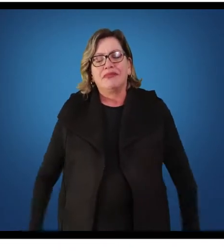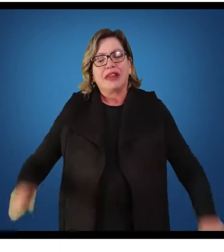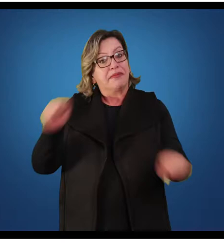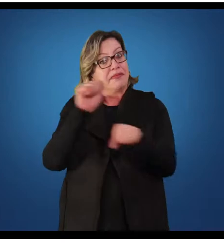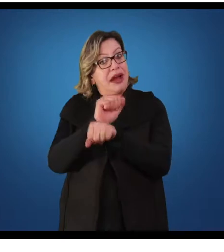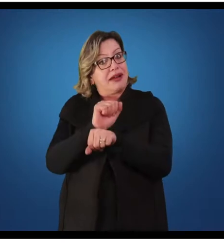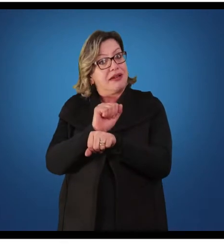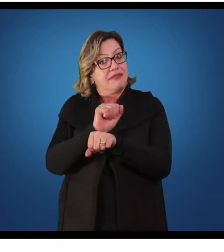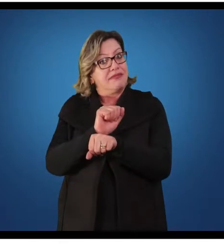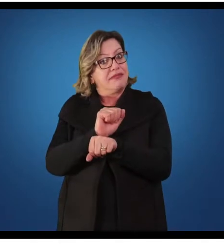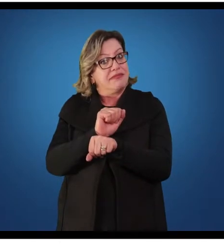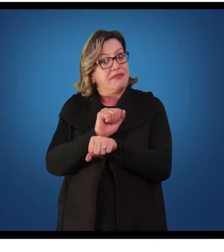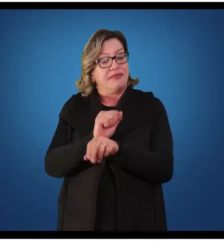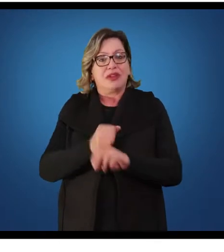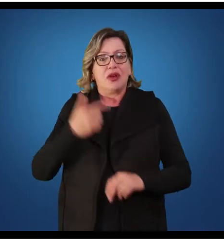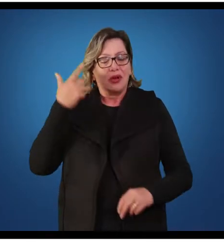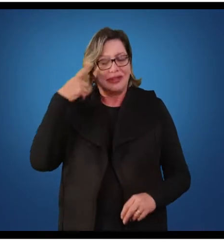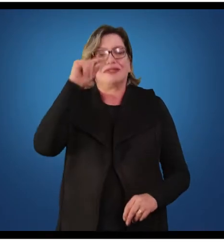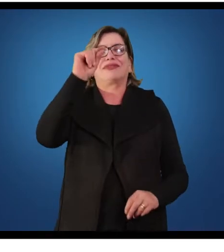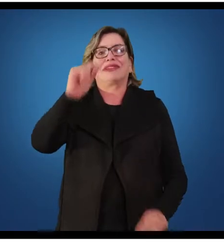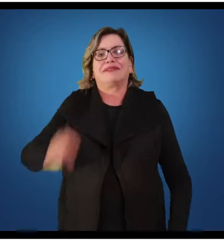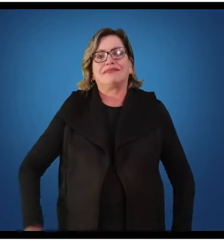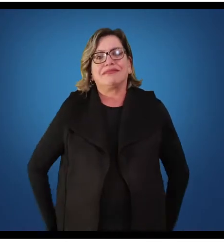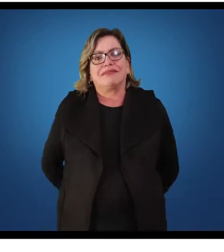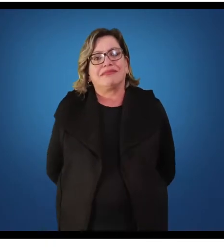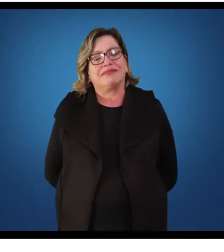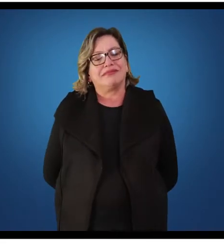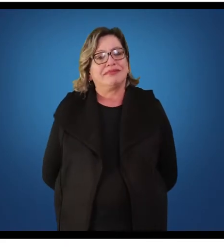Parou! Vai!